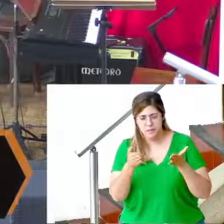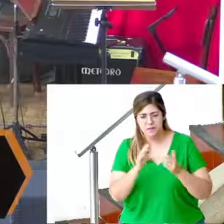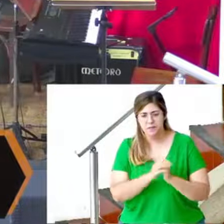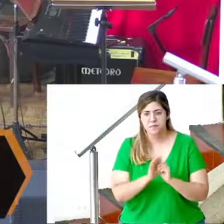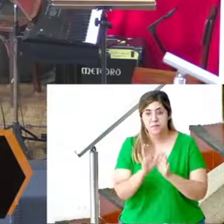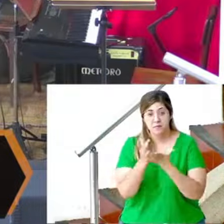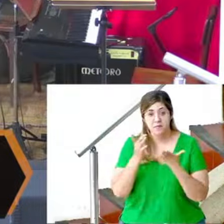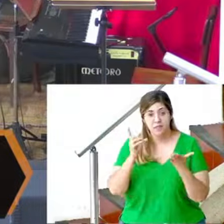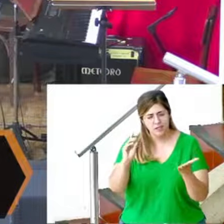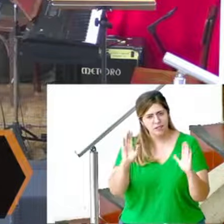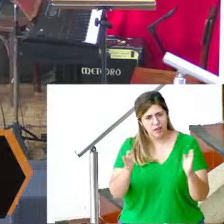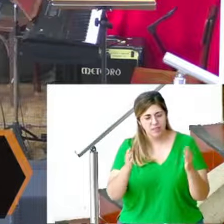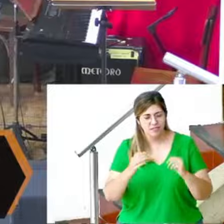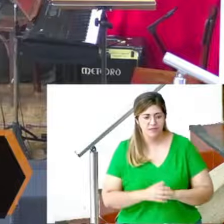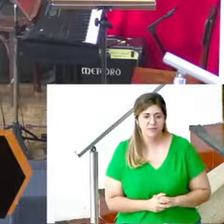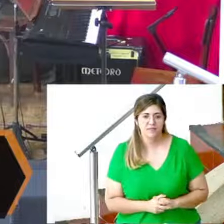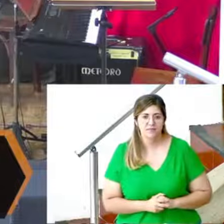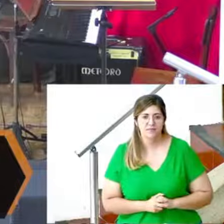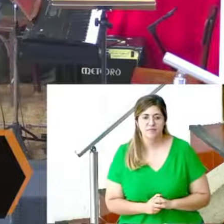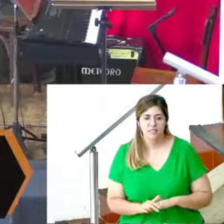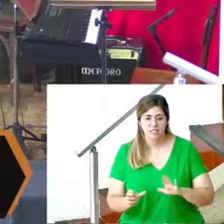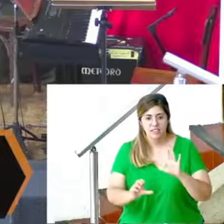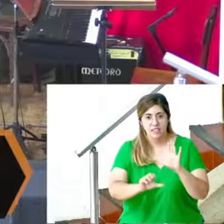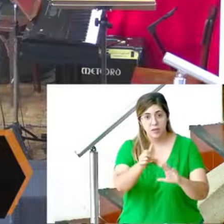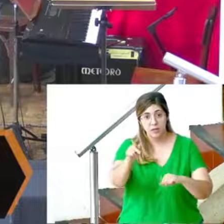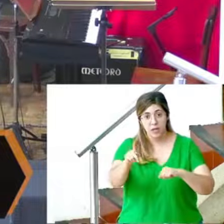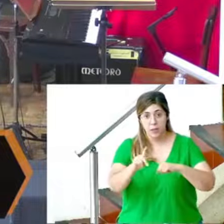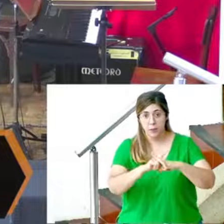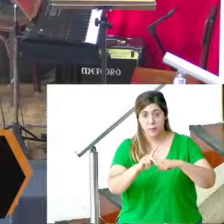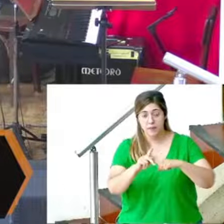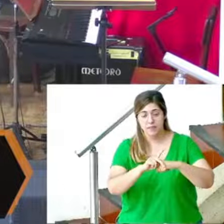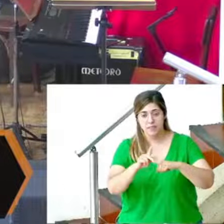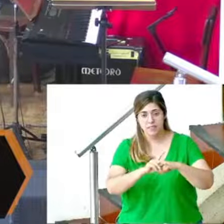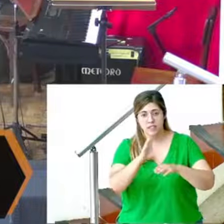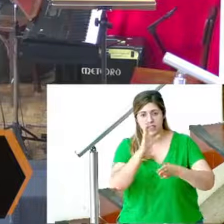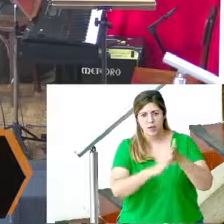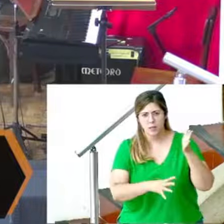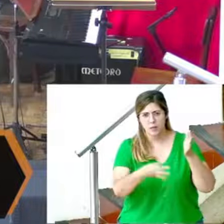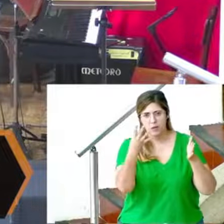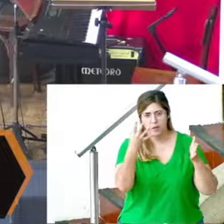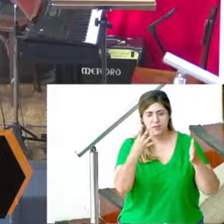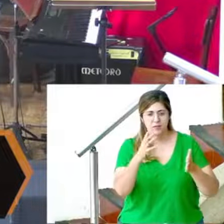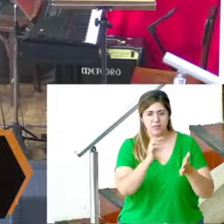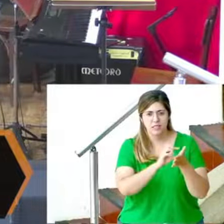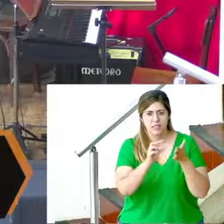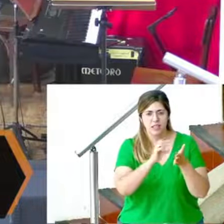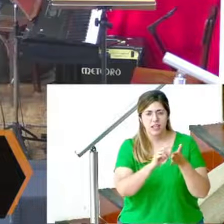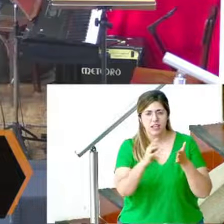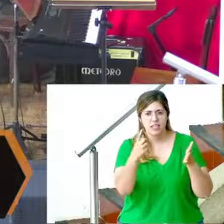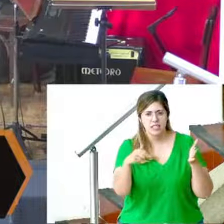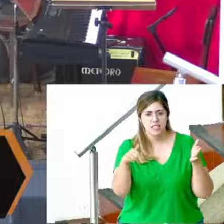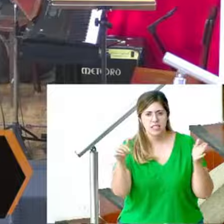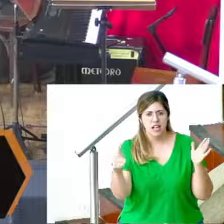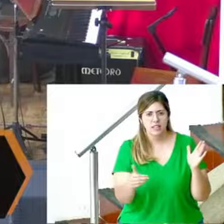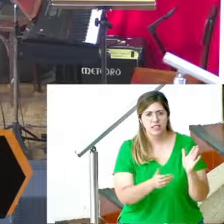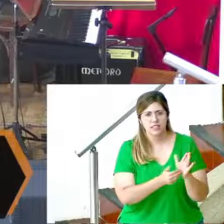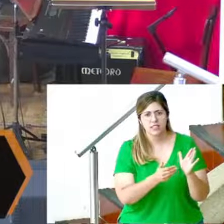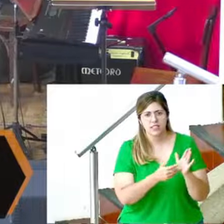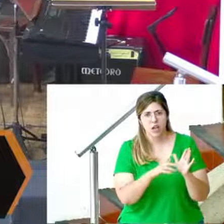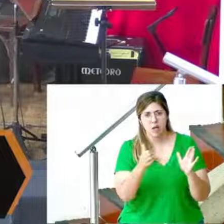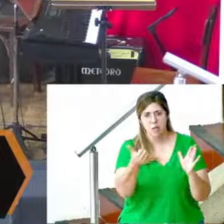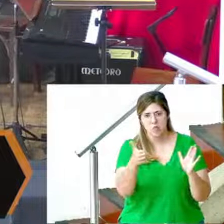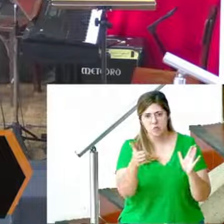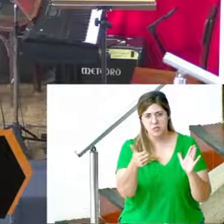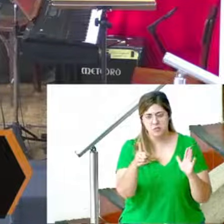Vamos abrir a palavra de Deus. Primeira carta de Pedro, capítulo 4, os versículos são de 7 a